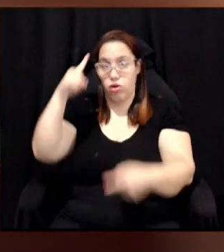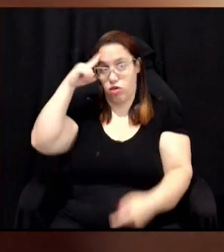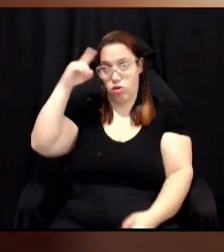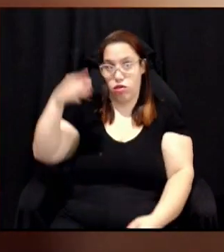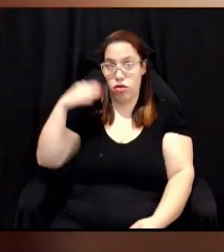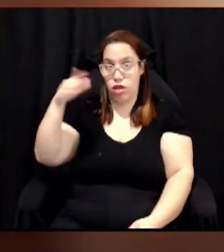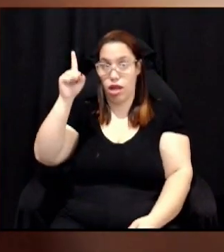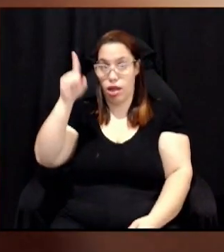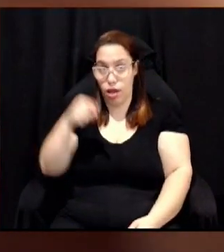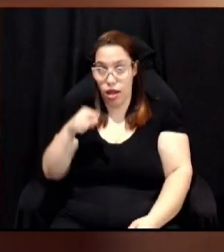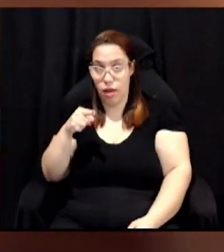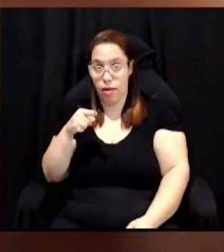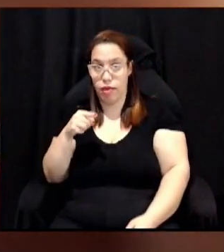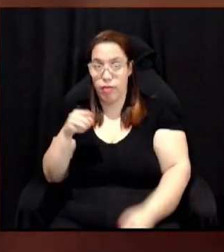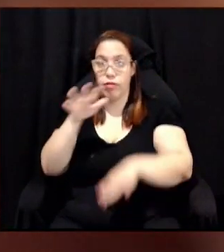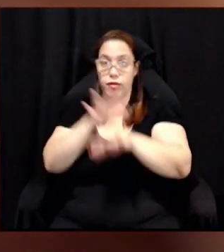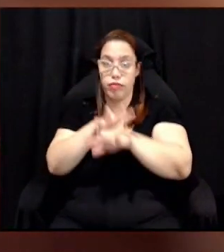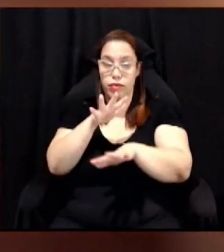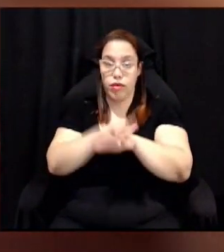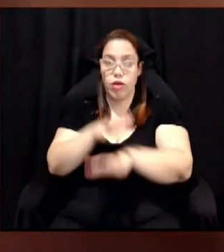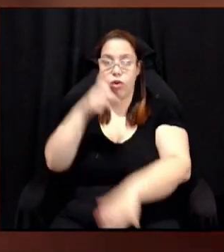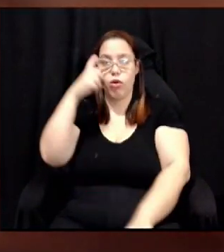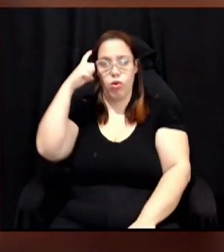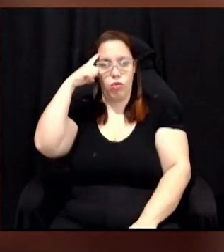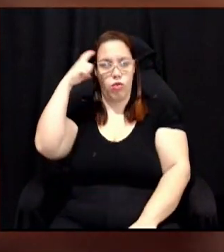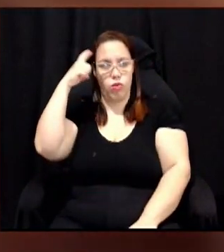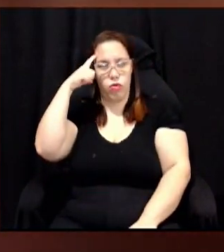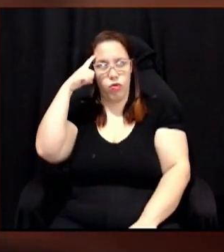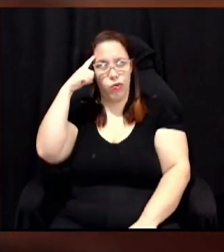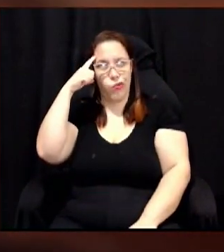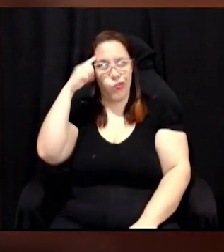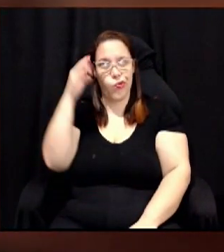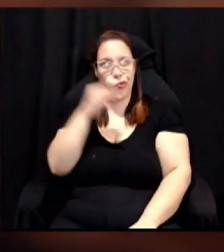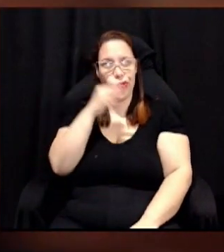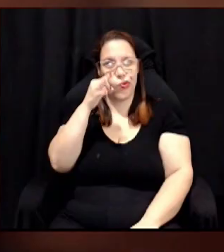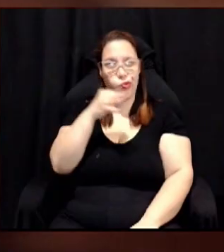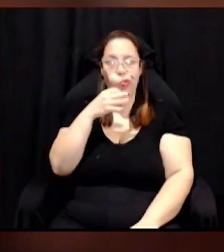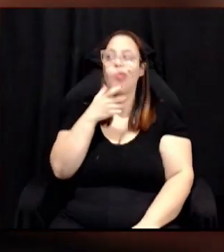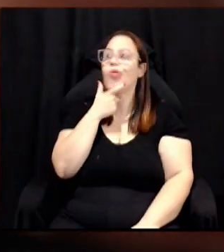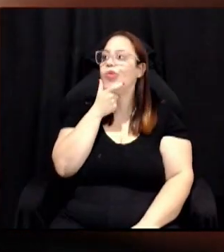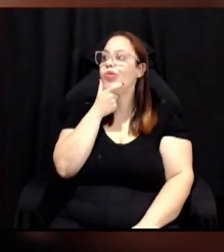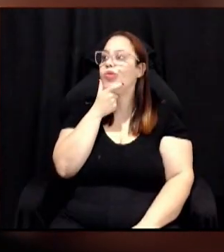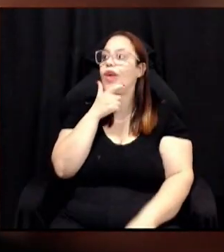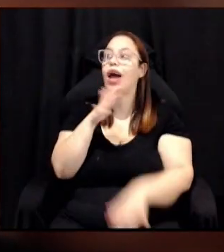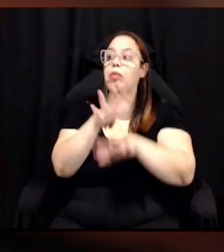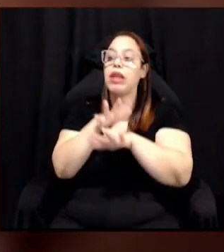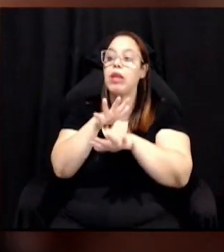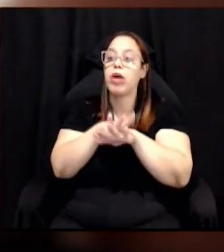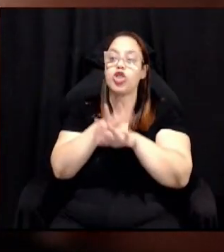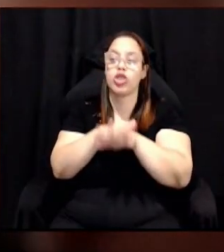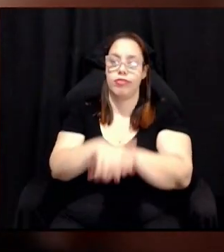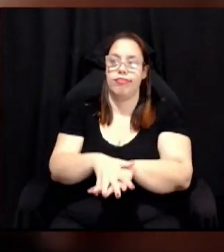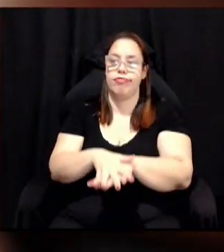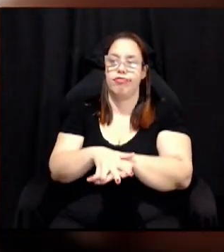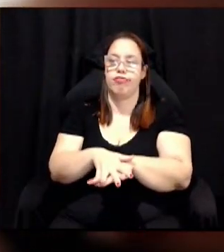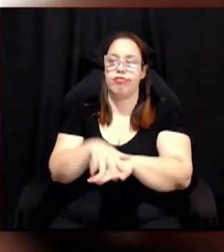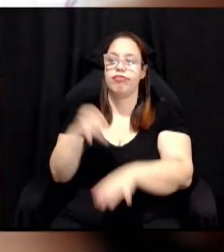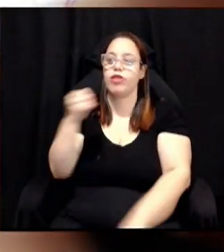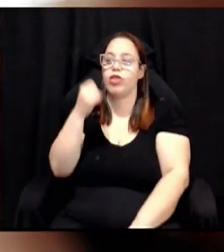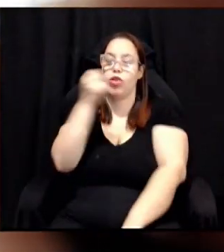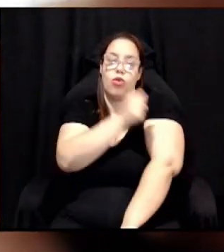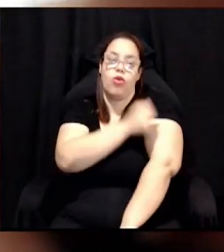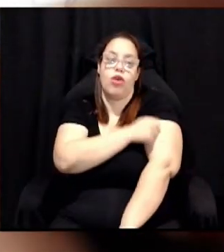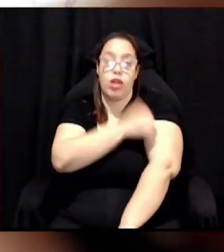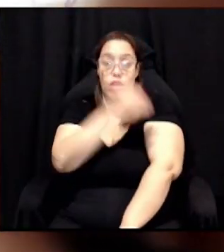Então, alguns pensamentos lógicos, pensamentos críticos, isso deriva da matemática. Então, é importante que o nosso aluno saiba matemática. Outro